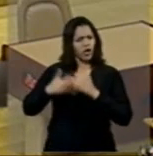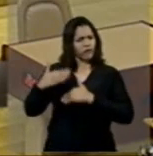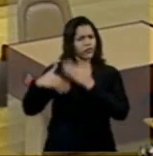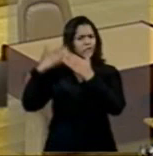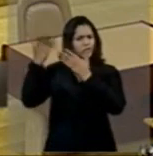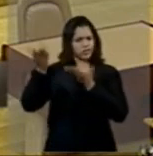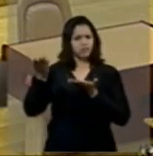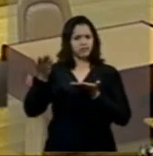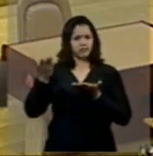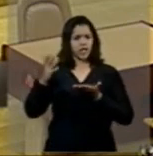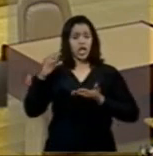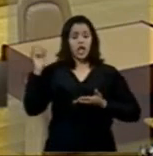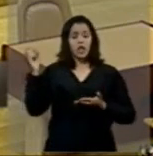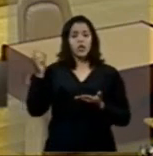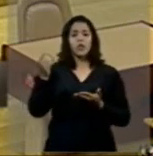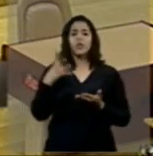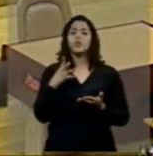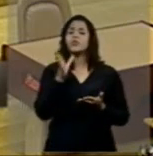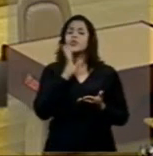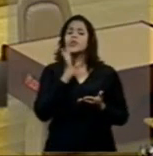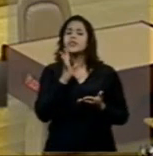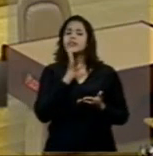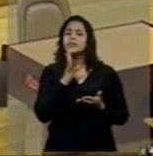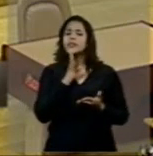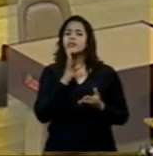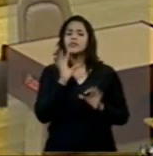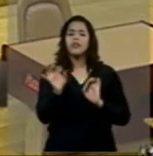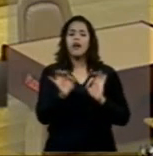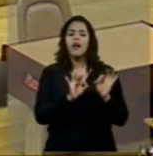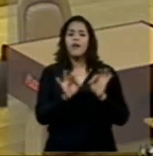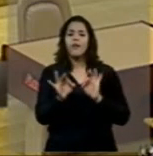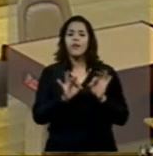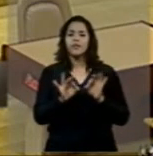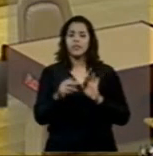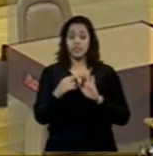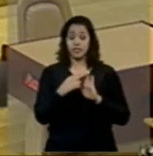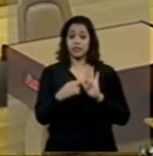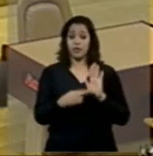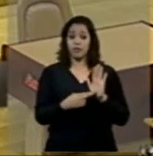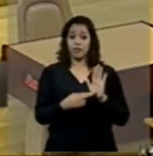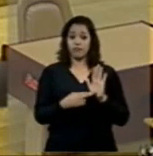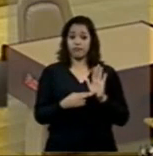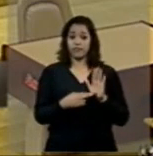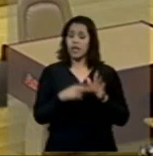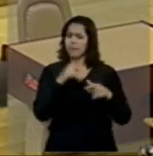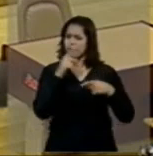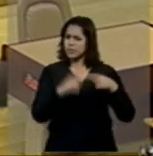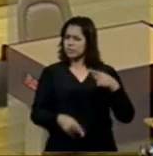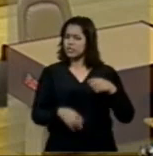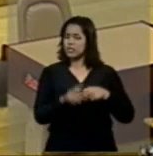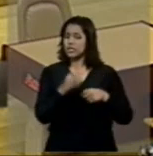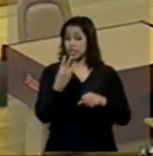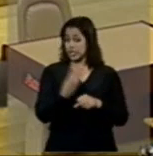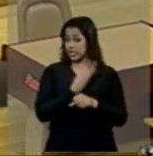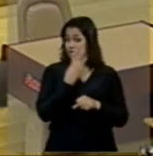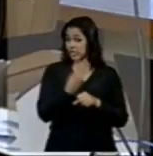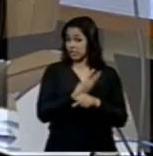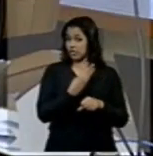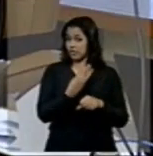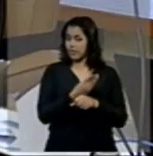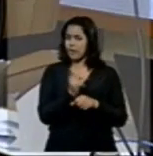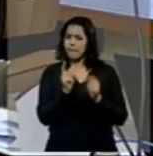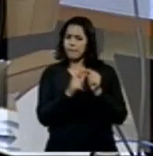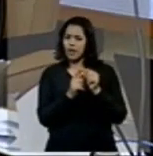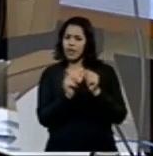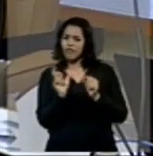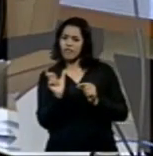à luz da ordem normativa então vigorante, da vedação à terceirização, entendida no verbete